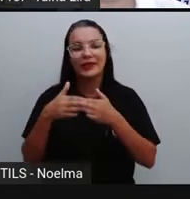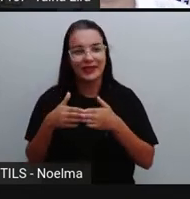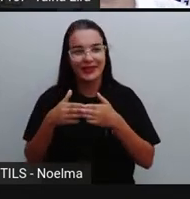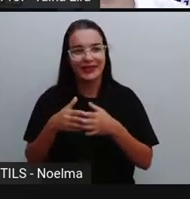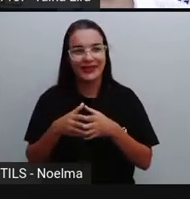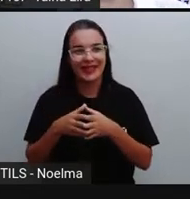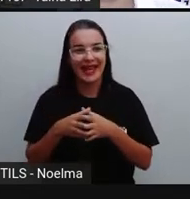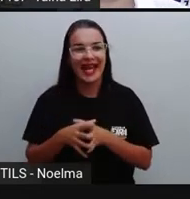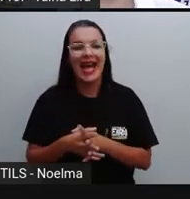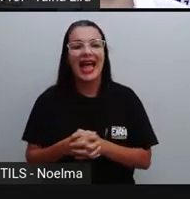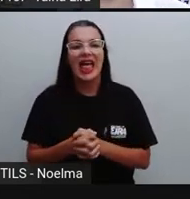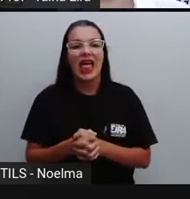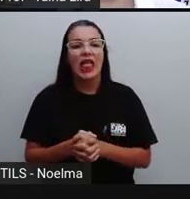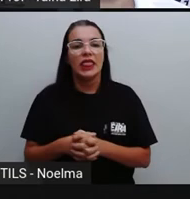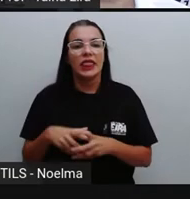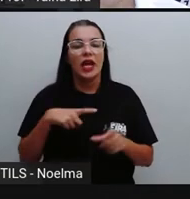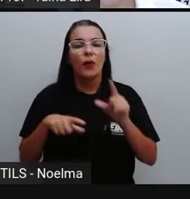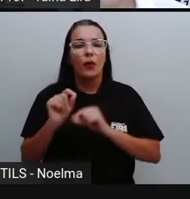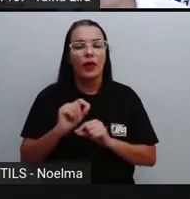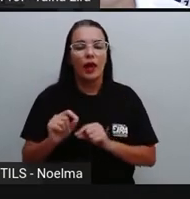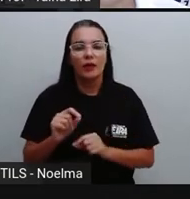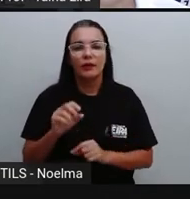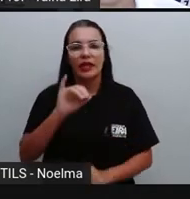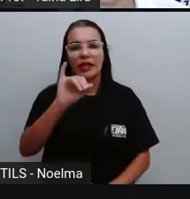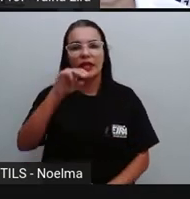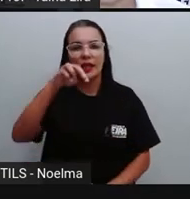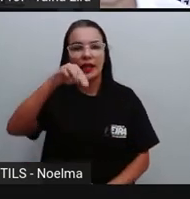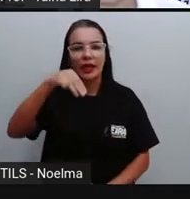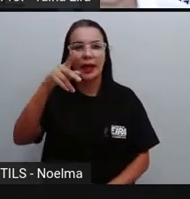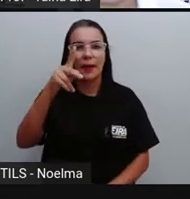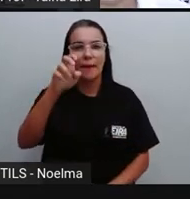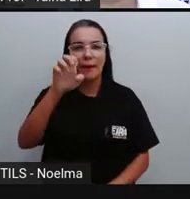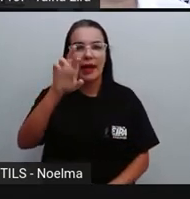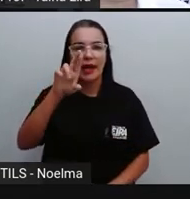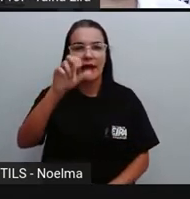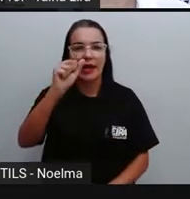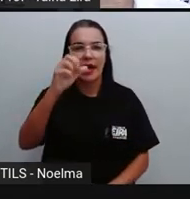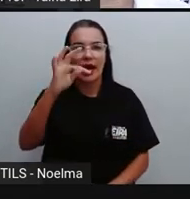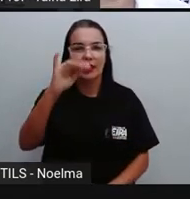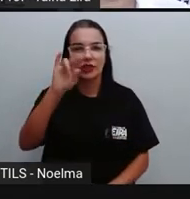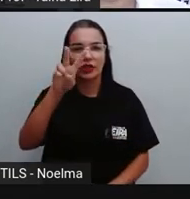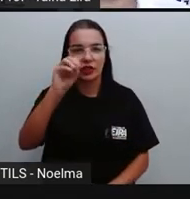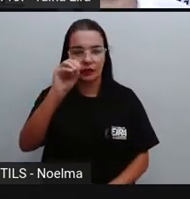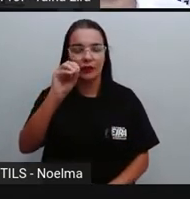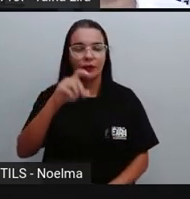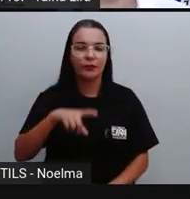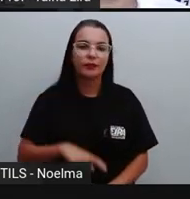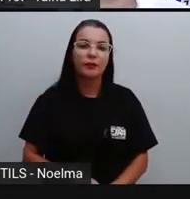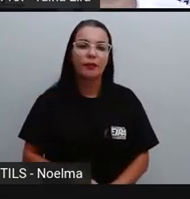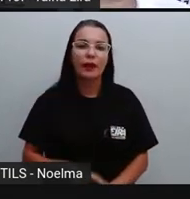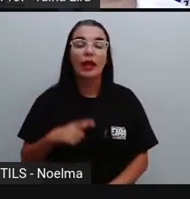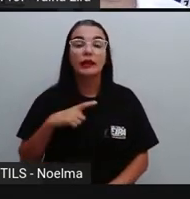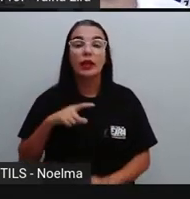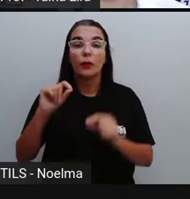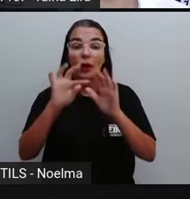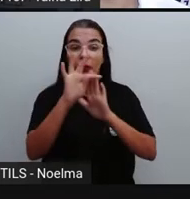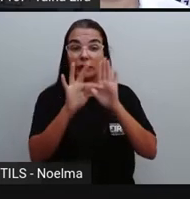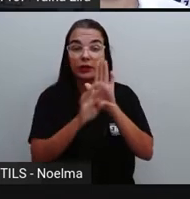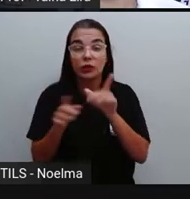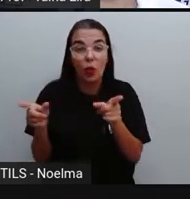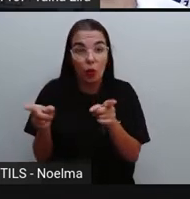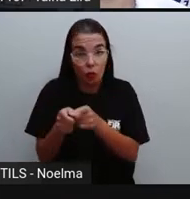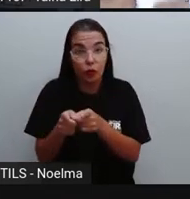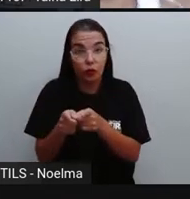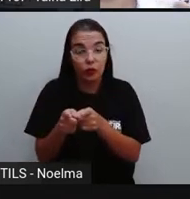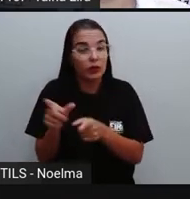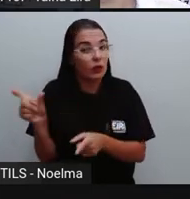Pro falou para vocês, que nós chamamos de imperativo, né? O texto é um texto curto. Observaram que não é